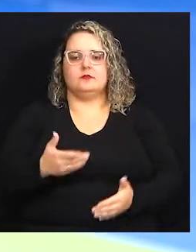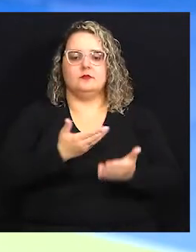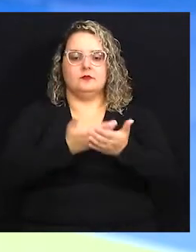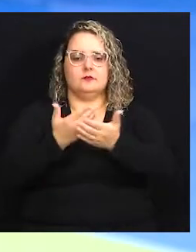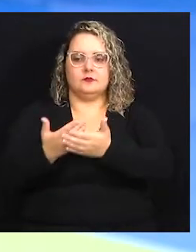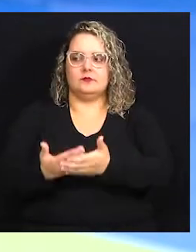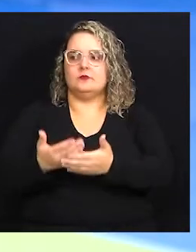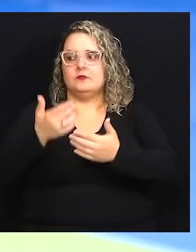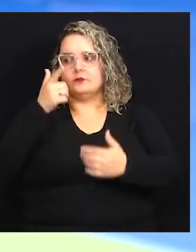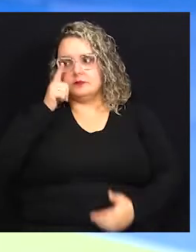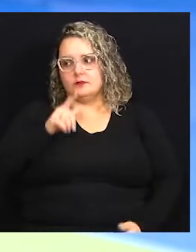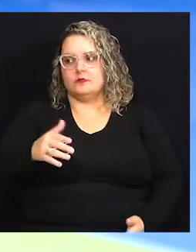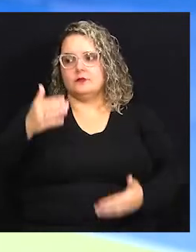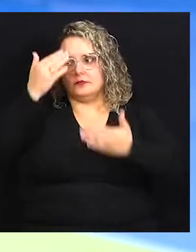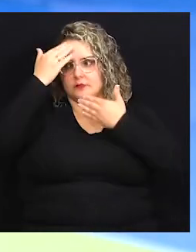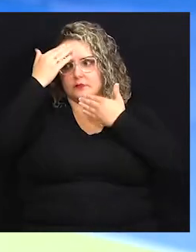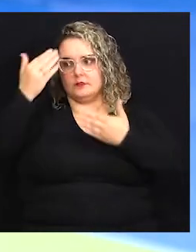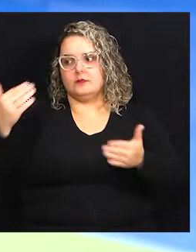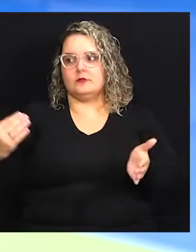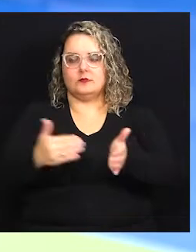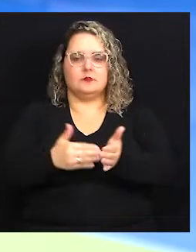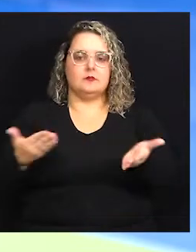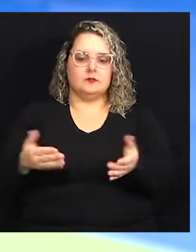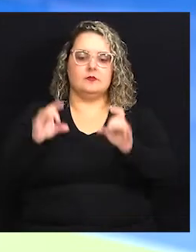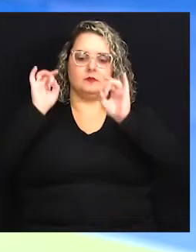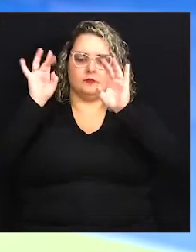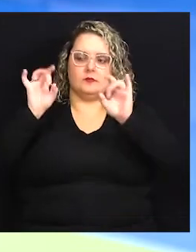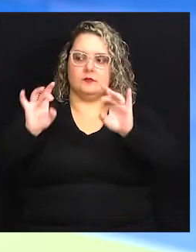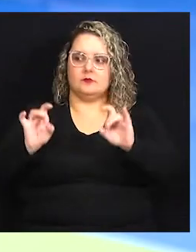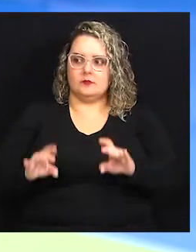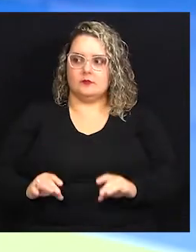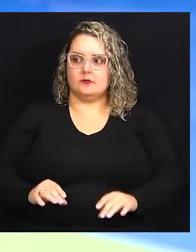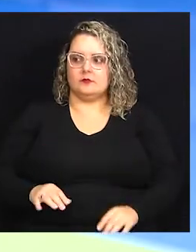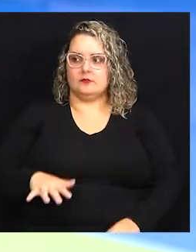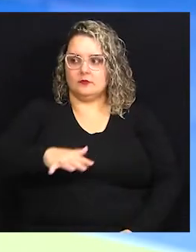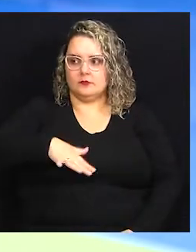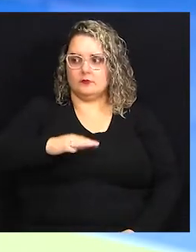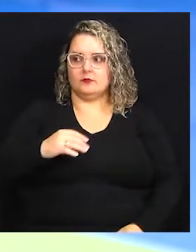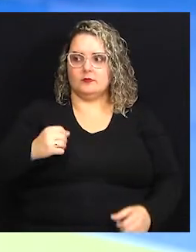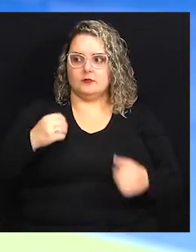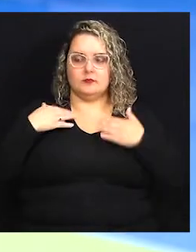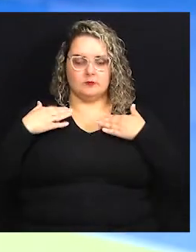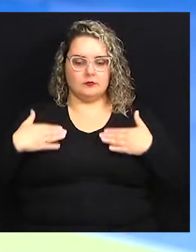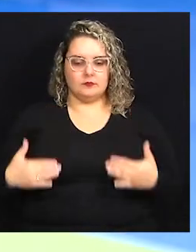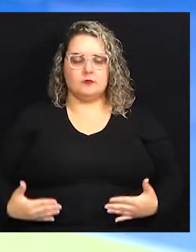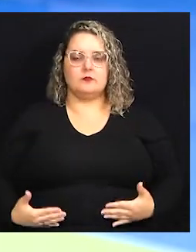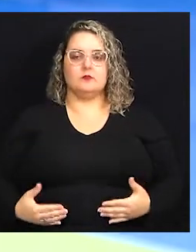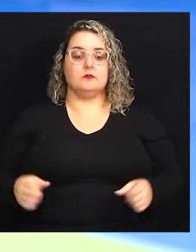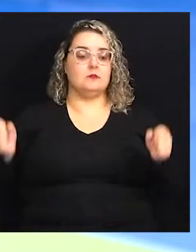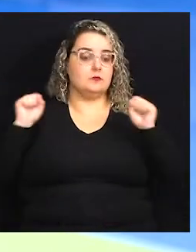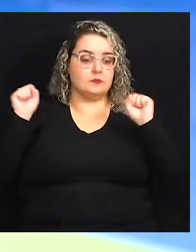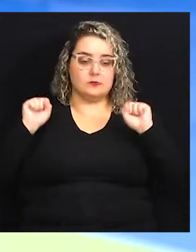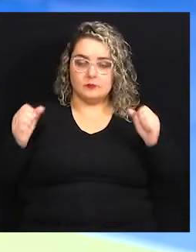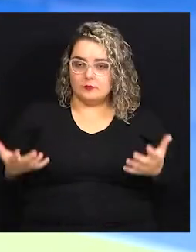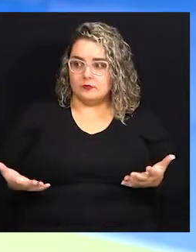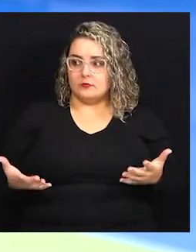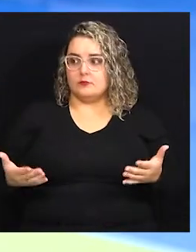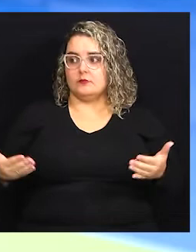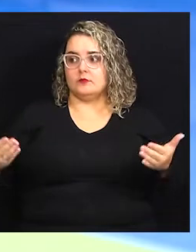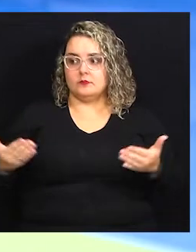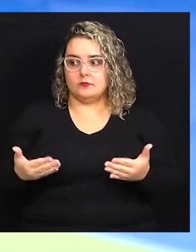sou grato até isso até hoje, porque depois você tem que se especializar um pouco mais na área física, que eu adoro muito. A parte física, ela é